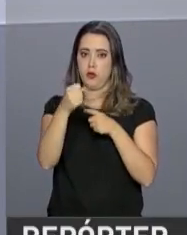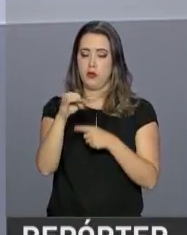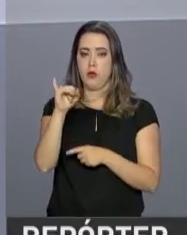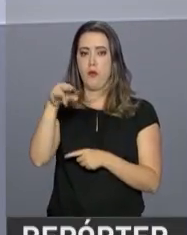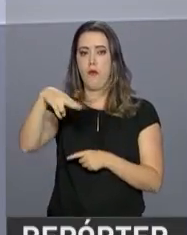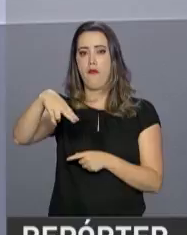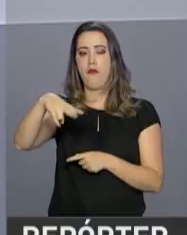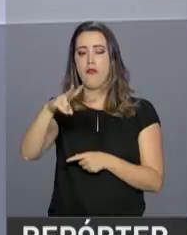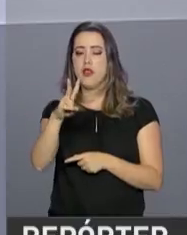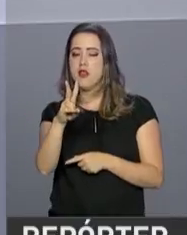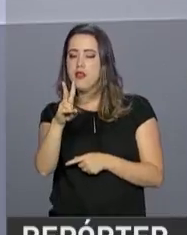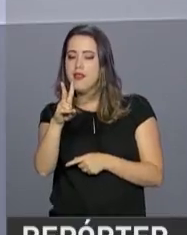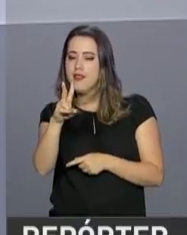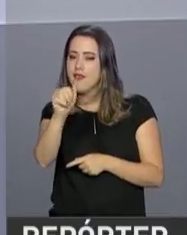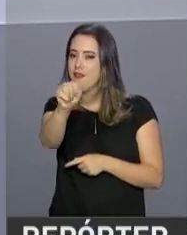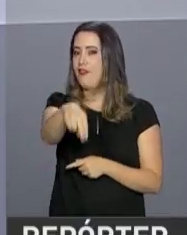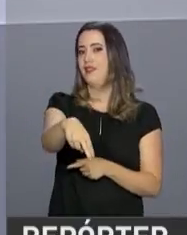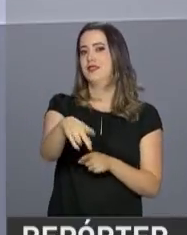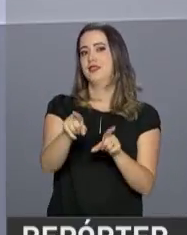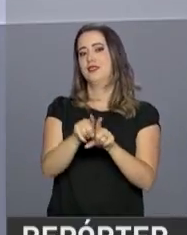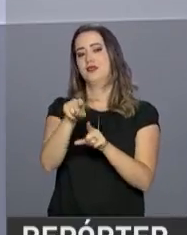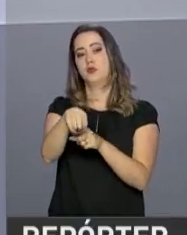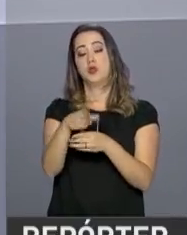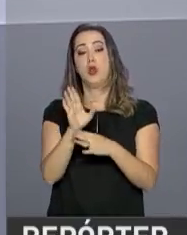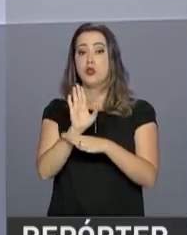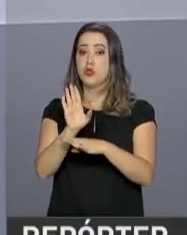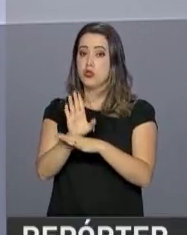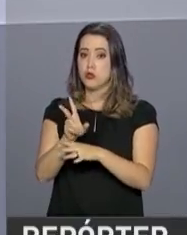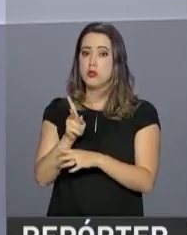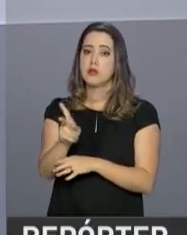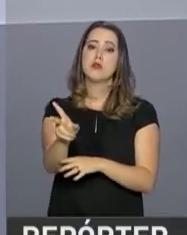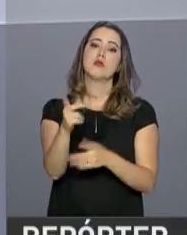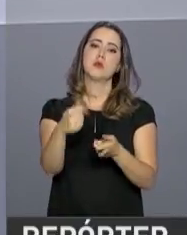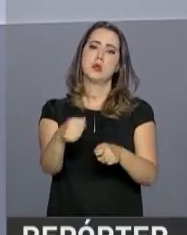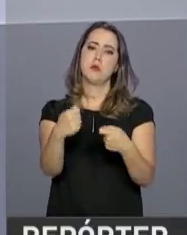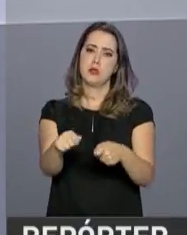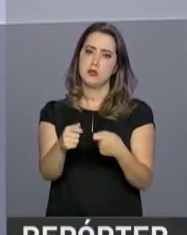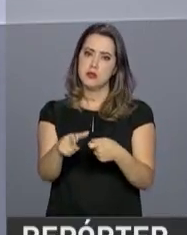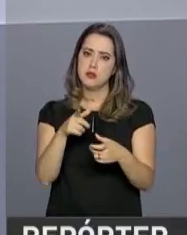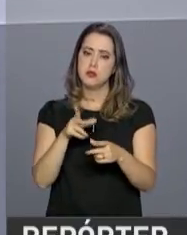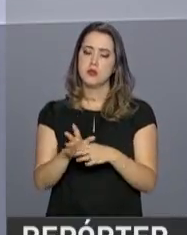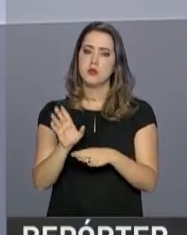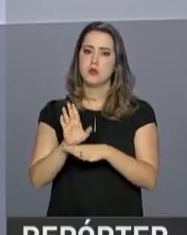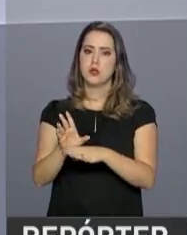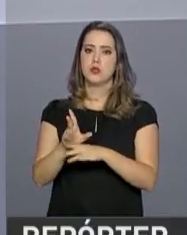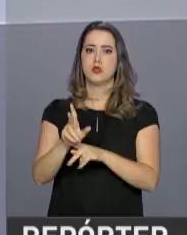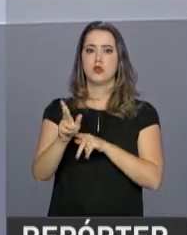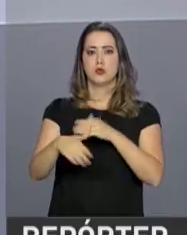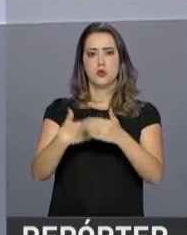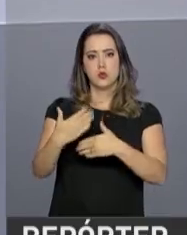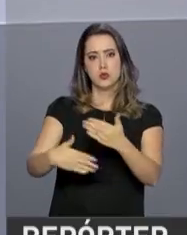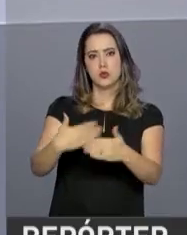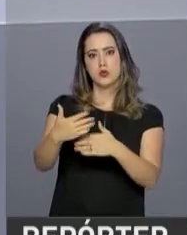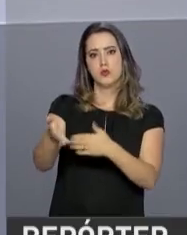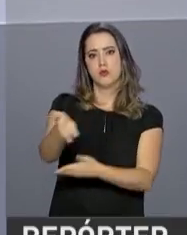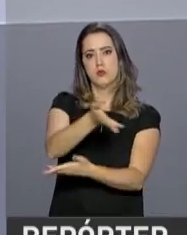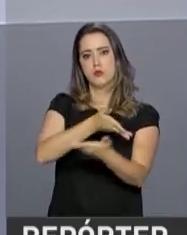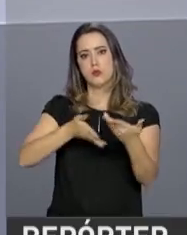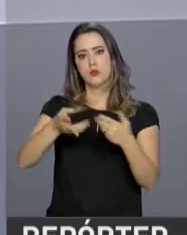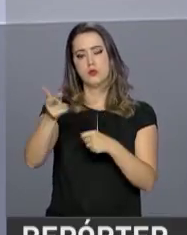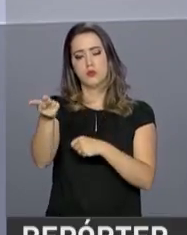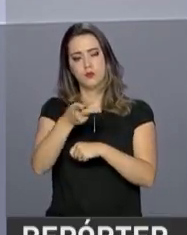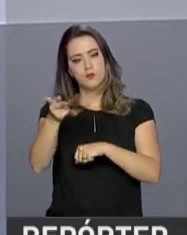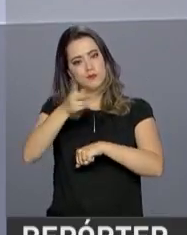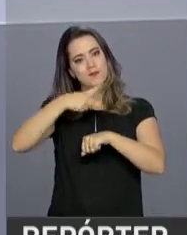de cooperar ativamente com o futuro mandatário e com as autoridades colombianas em benefício do contínuo fortalecimento das relações